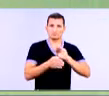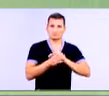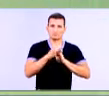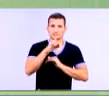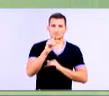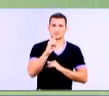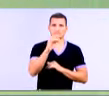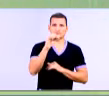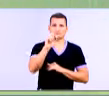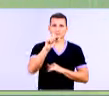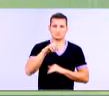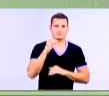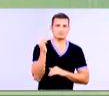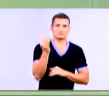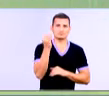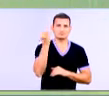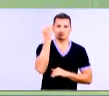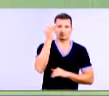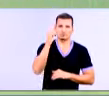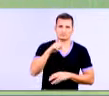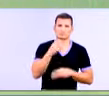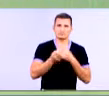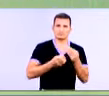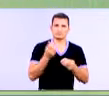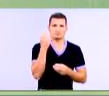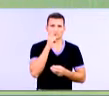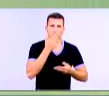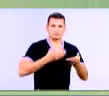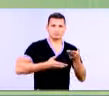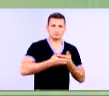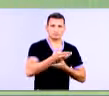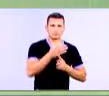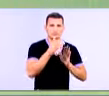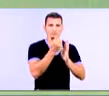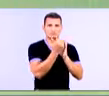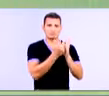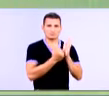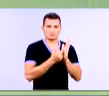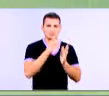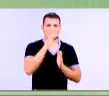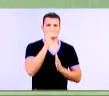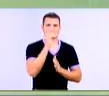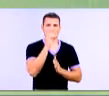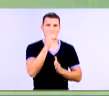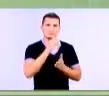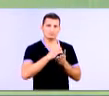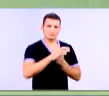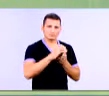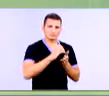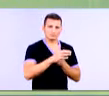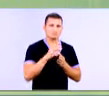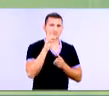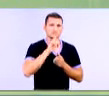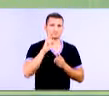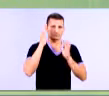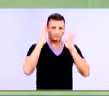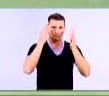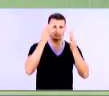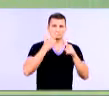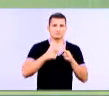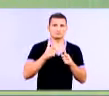suma importância. É assim que conseguimos interagir com o programa, passando dados que serão utilizados para a resolução de